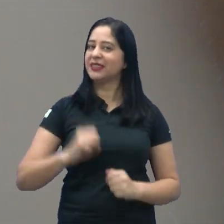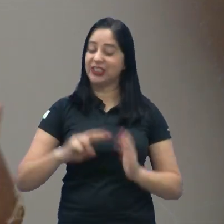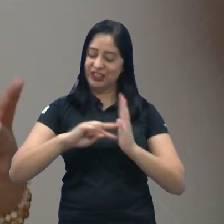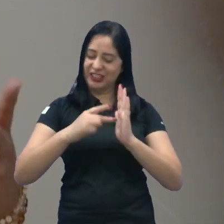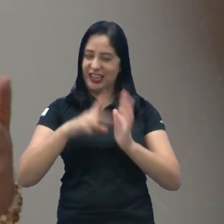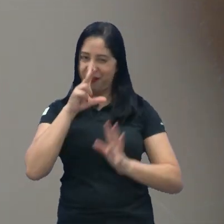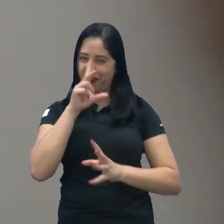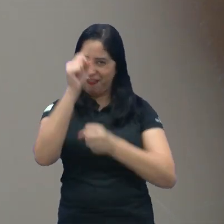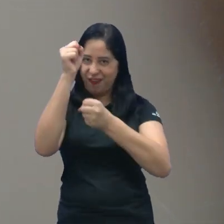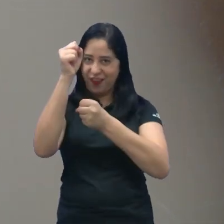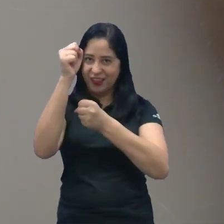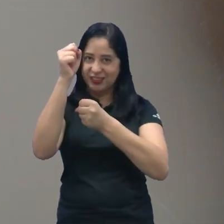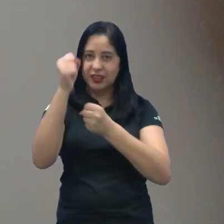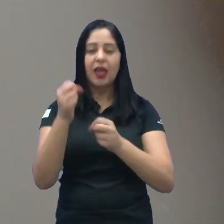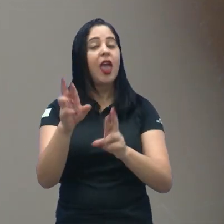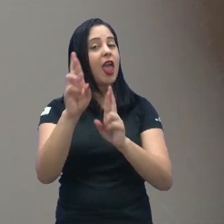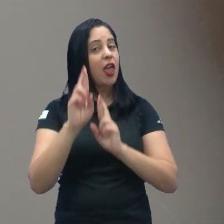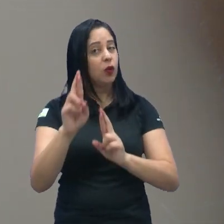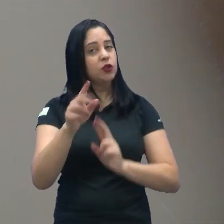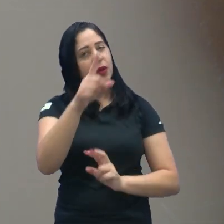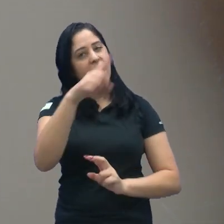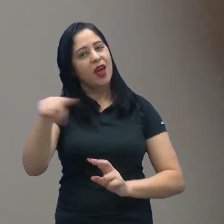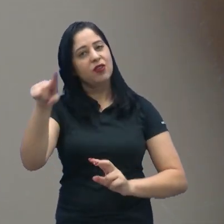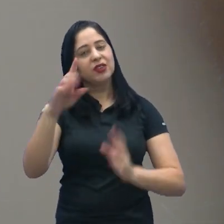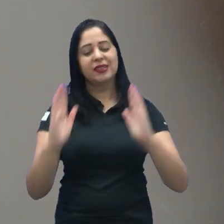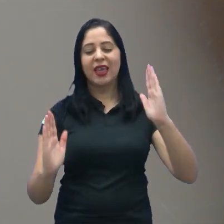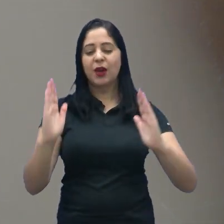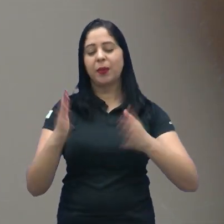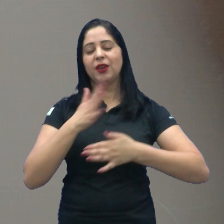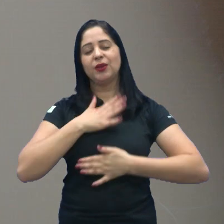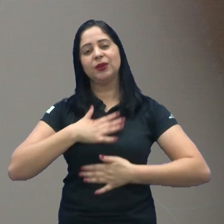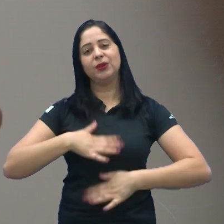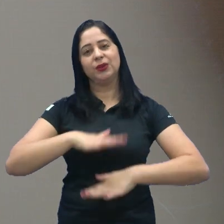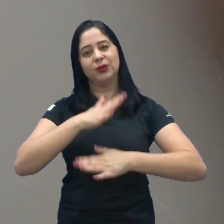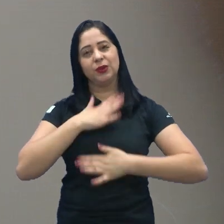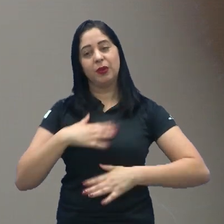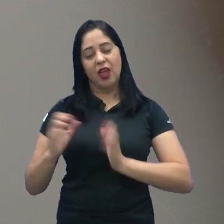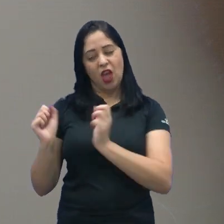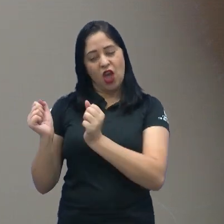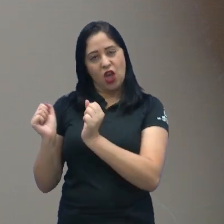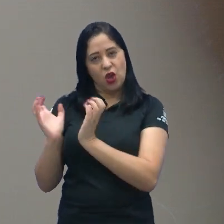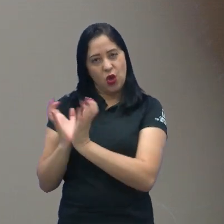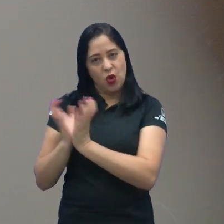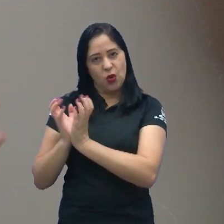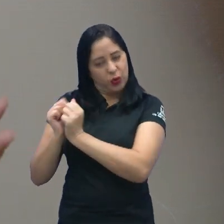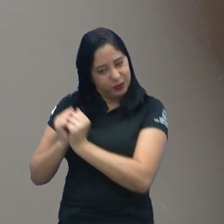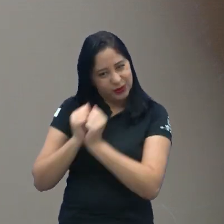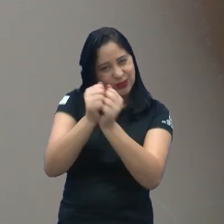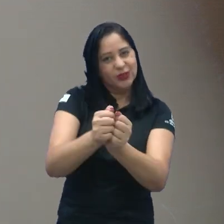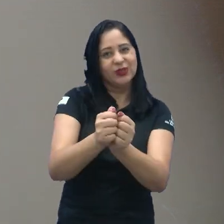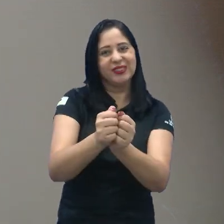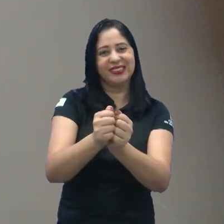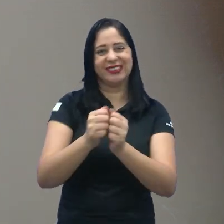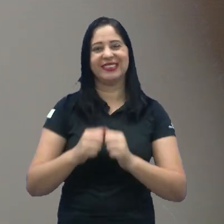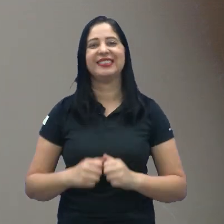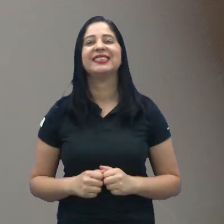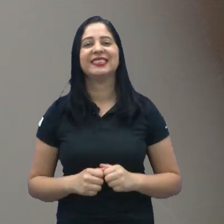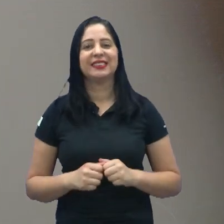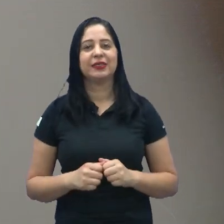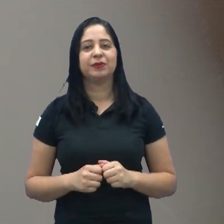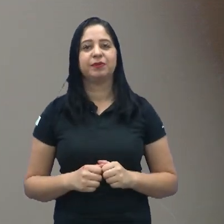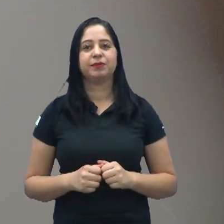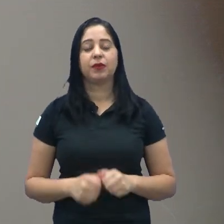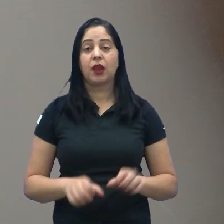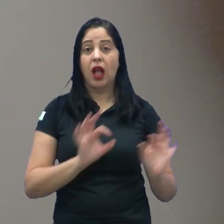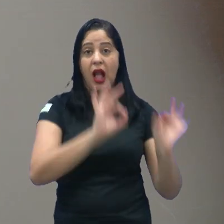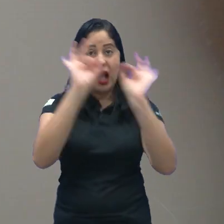que você passe por esse período aí com bastante tranquilidade e com uma rede de apoio que esteja ali, do seu ladinho, que vale a pena. Olha só, você quer rever